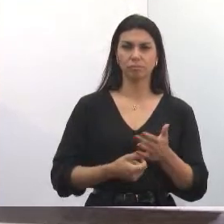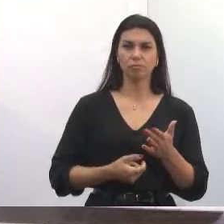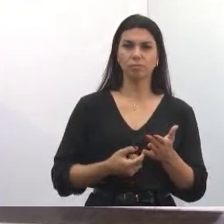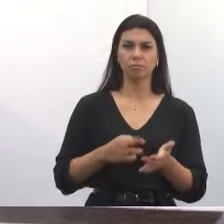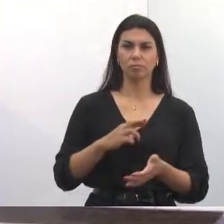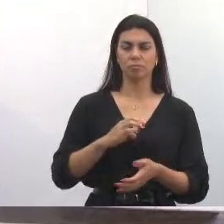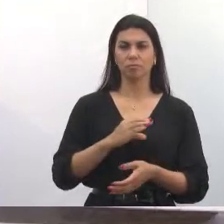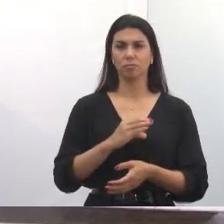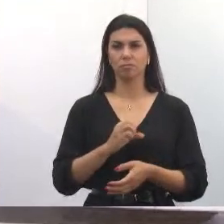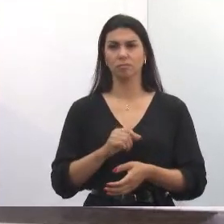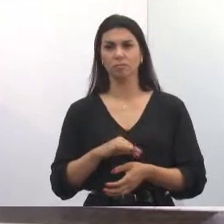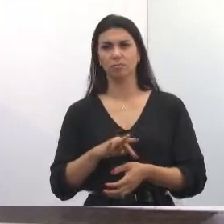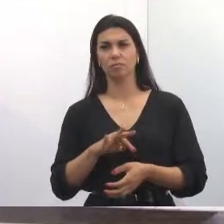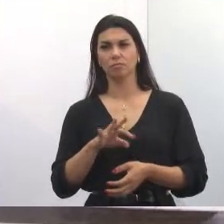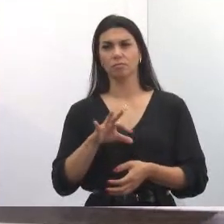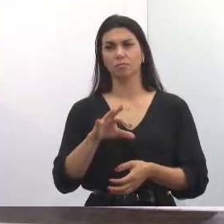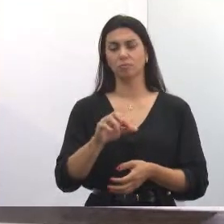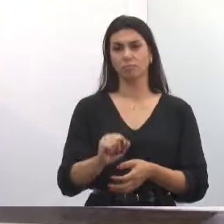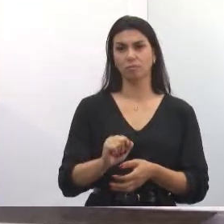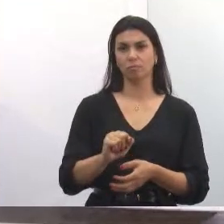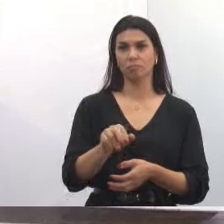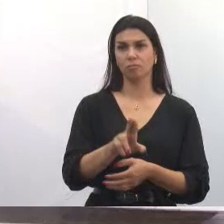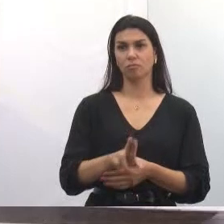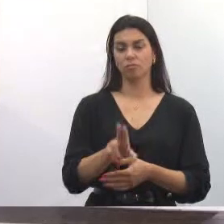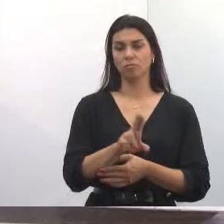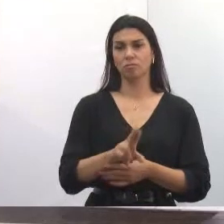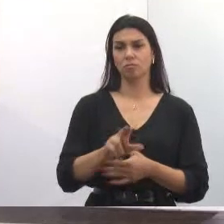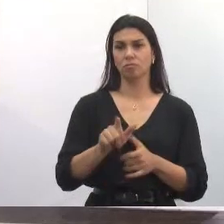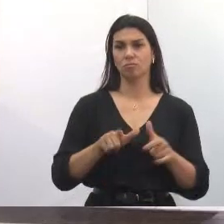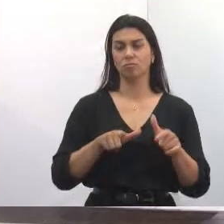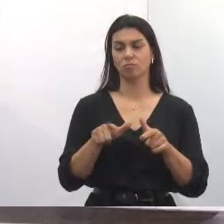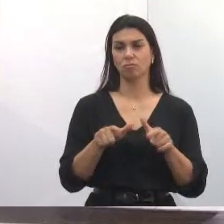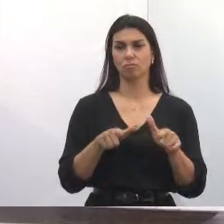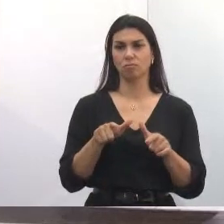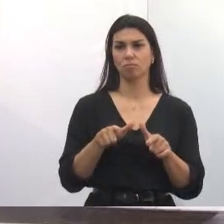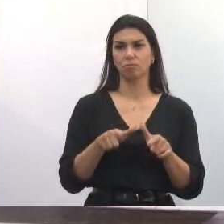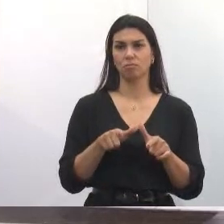dos pagamentos de referente ao uso do serviço de